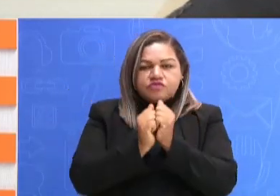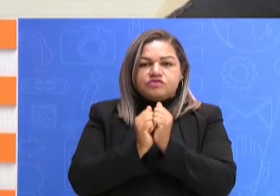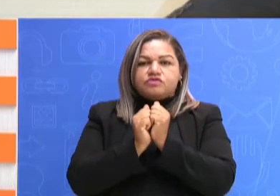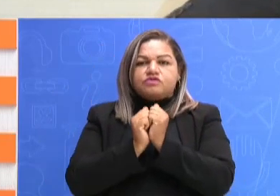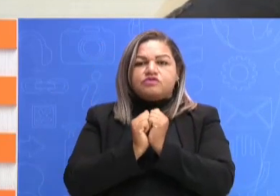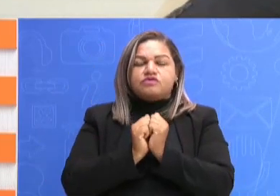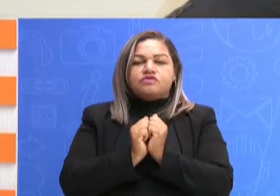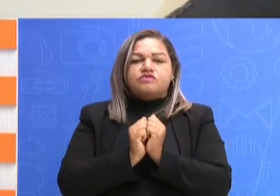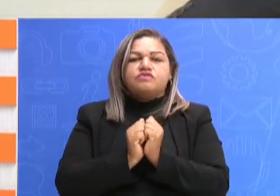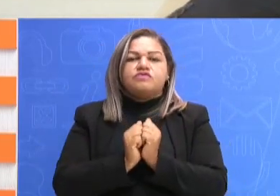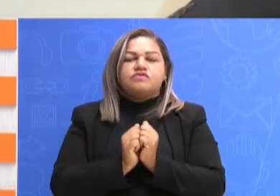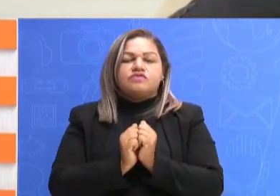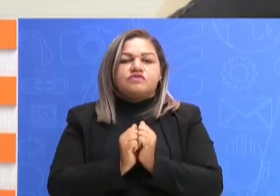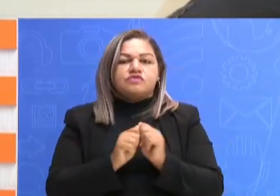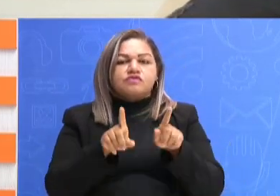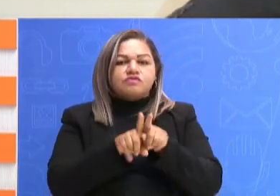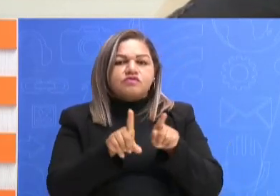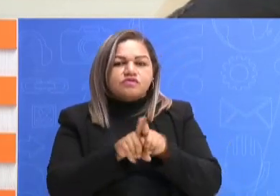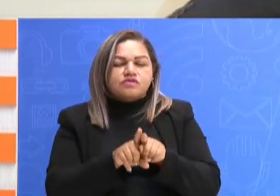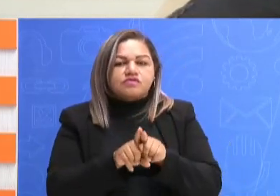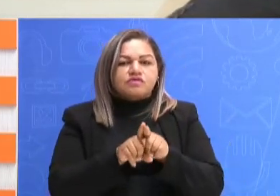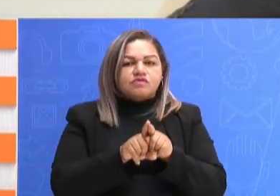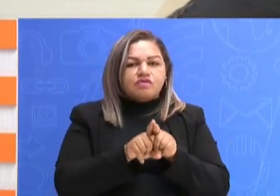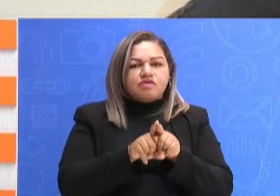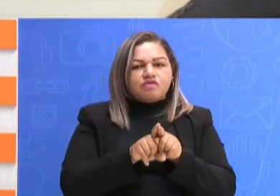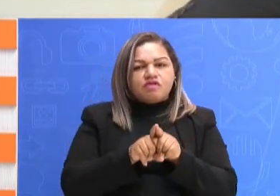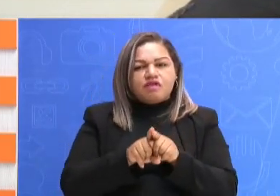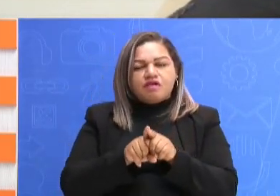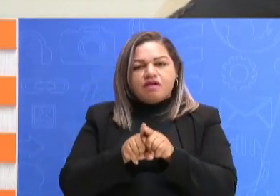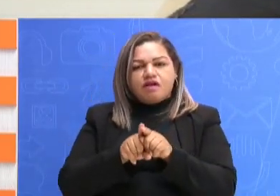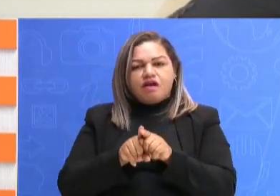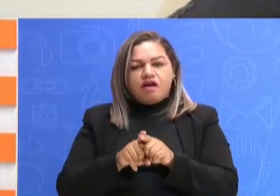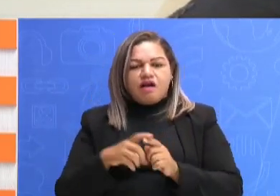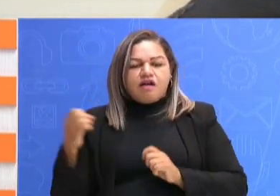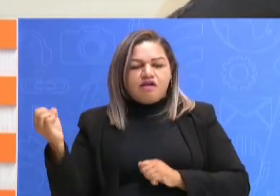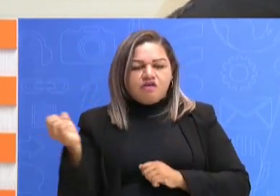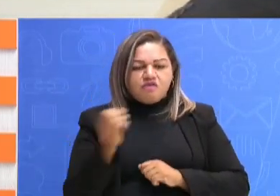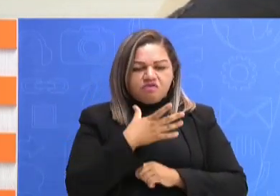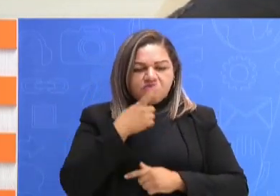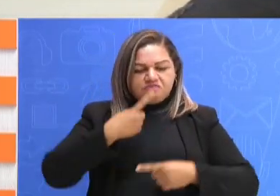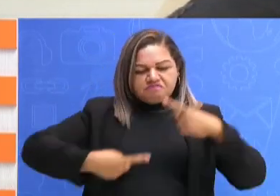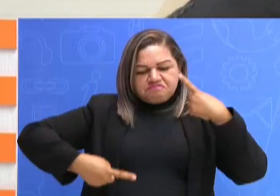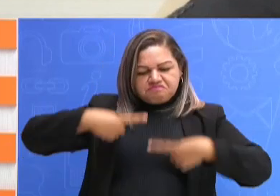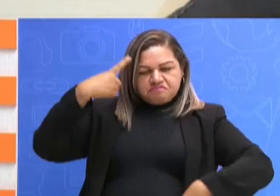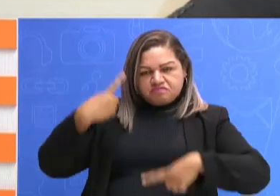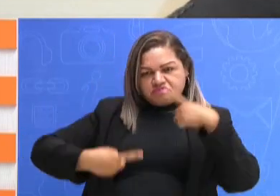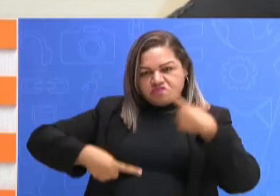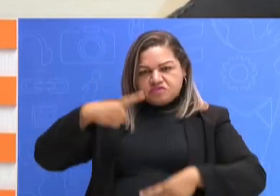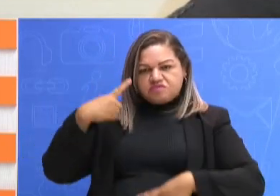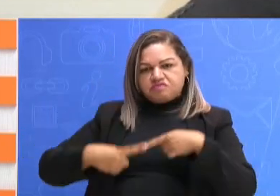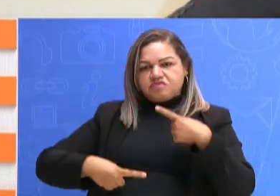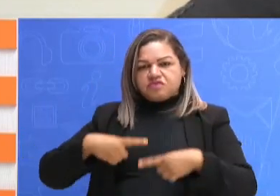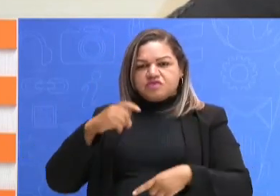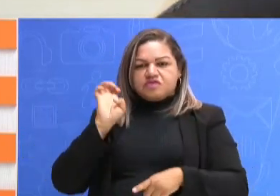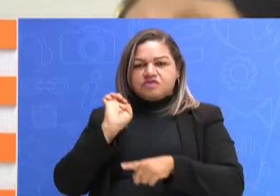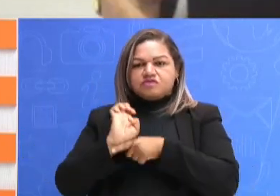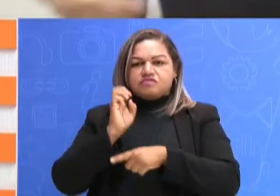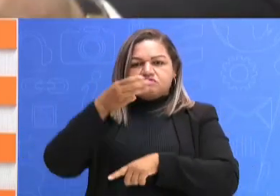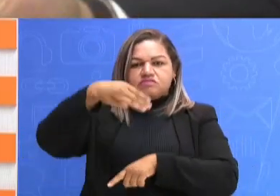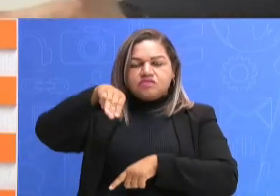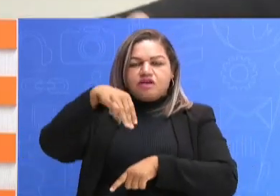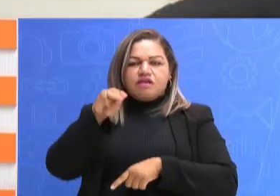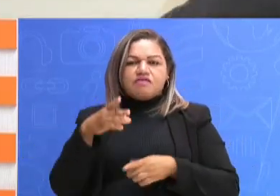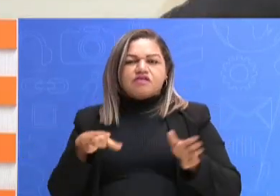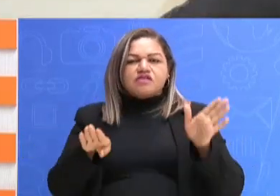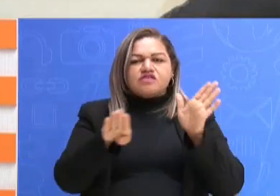o prefeito de São Luís, Eduardo Braide, como sendo aí a nova geração de políticos do Maranhão, né? E